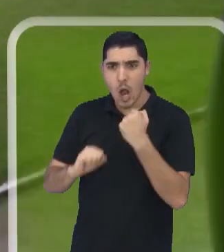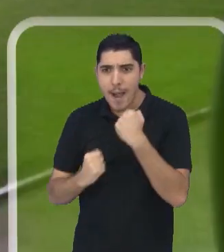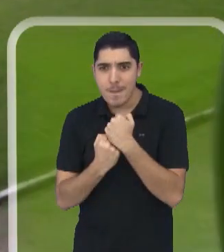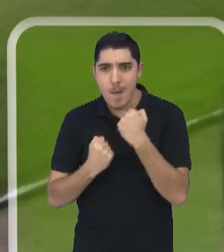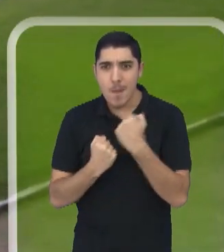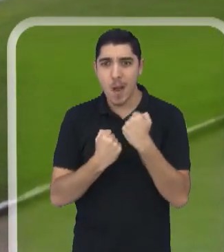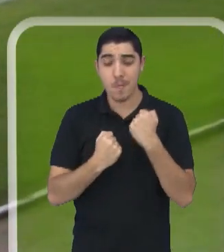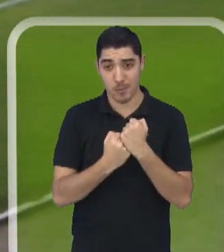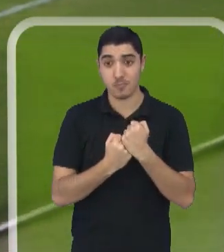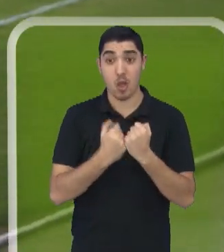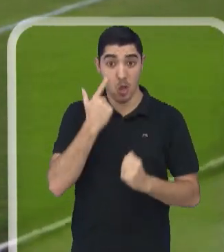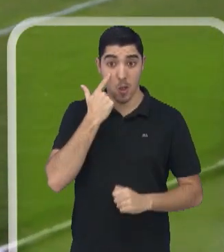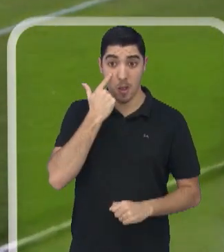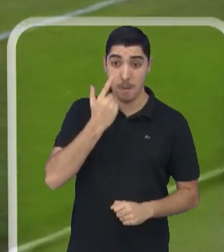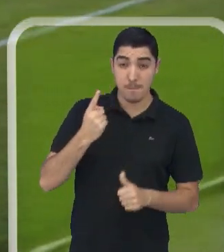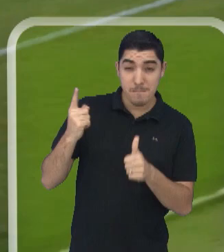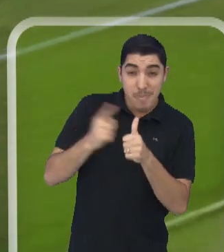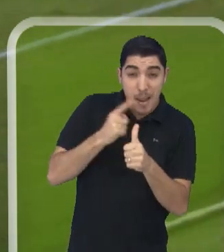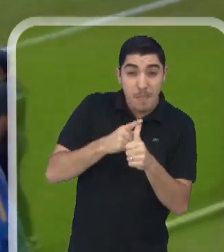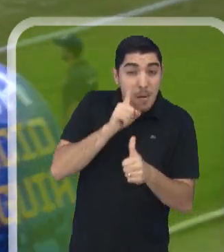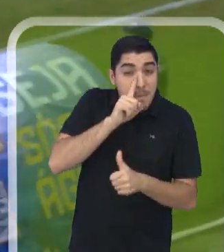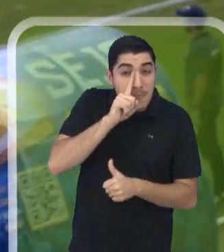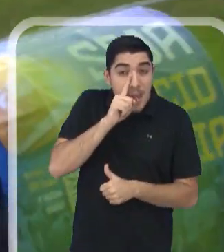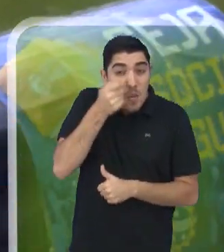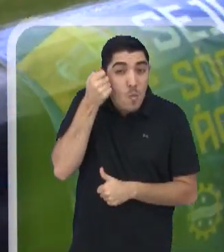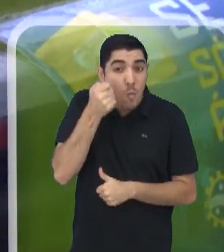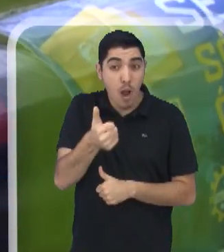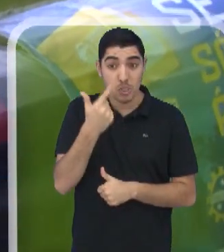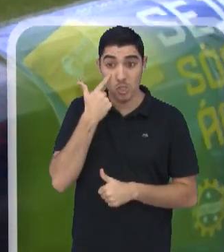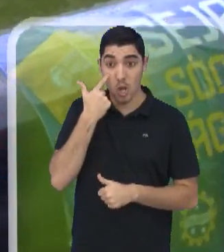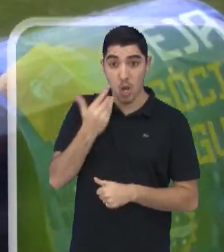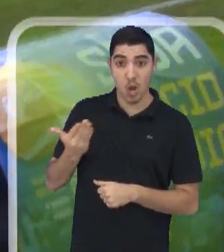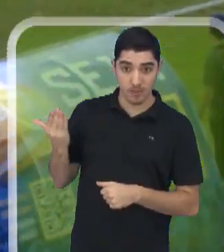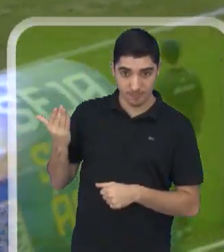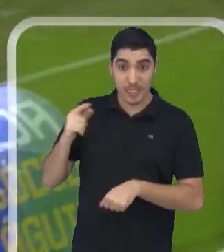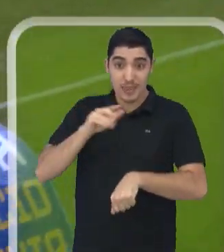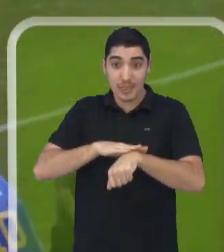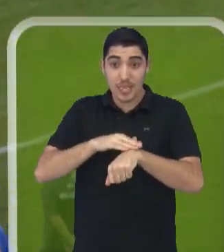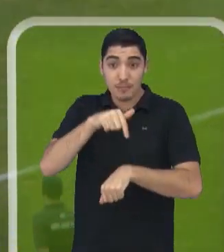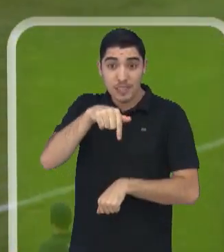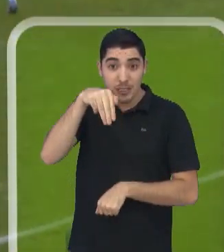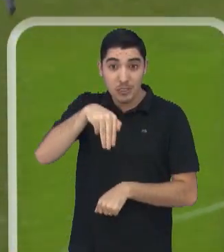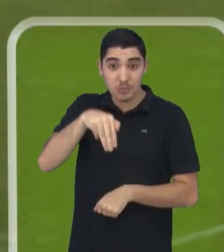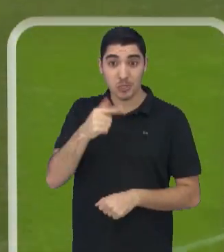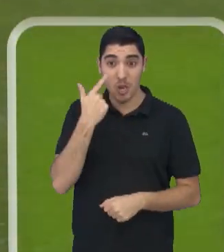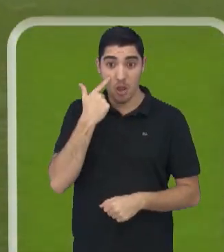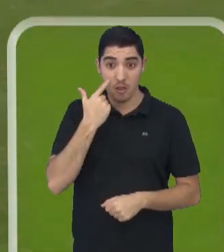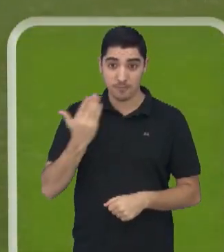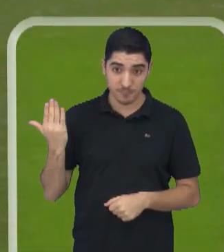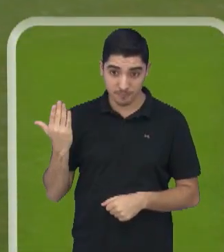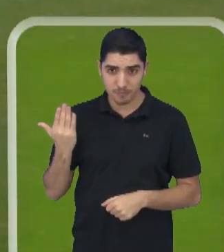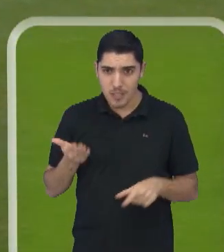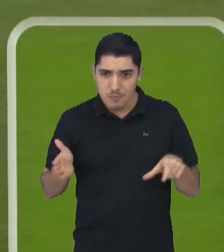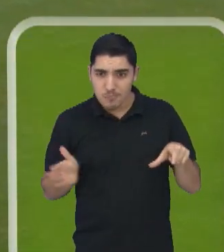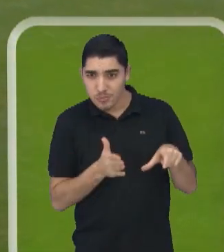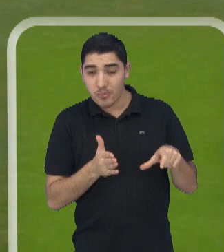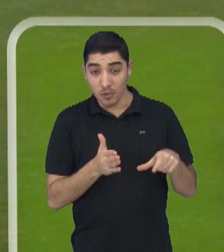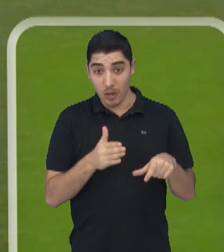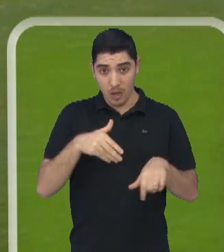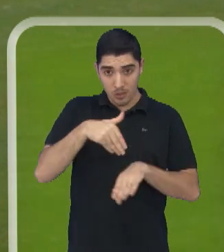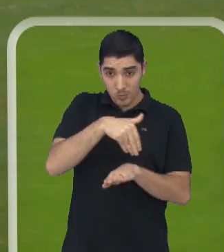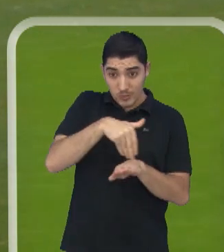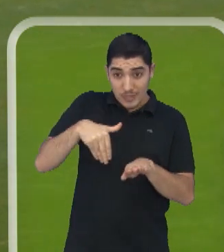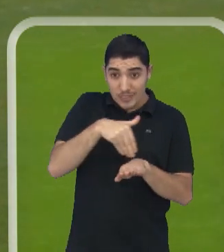ataque. A primeira jogada de perigo veio aos 7 minutos, com um cruzamento do atacante Cris, que o zagueirão do São